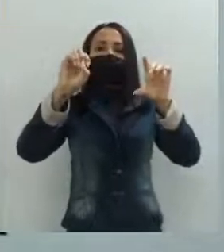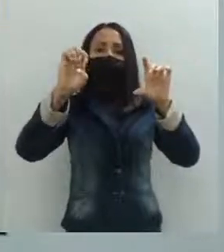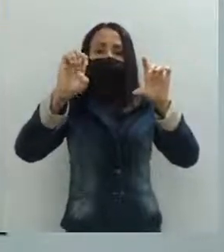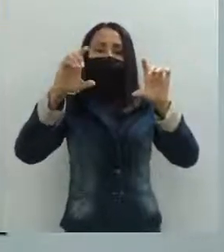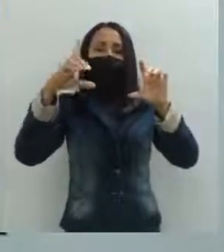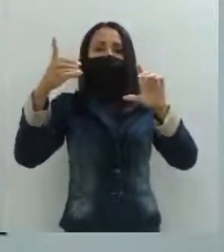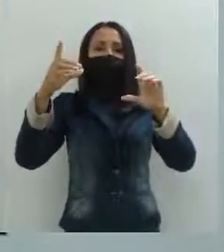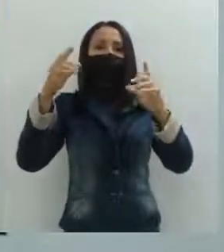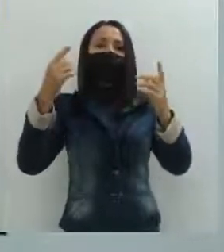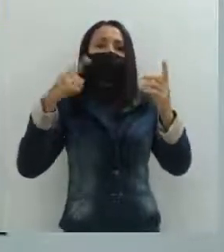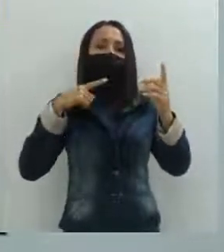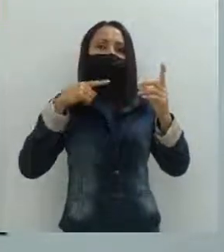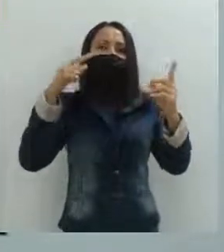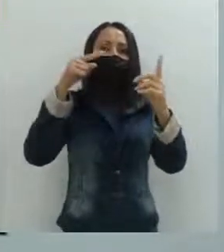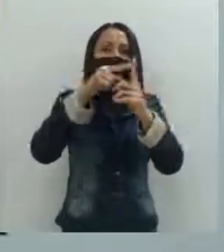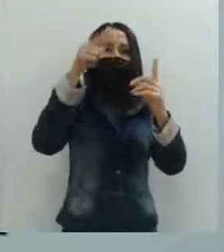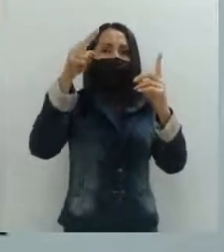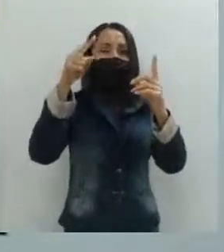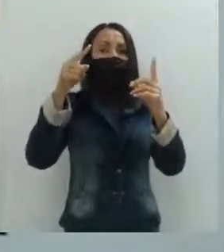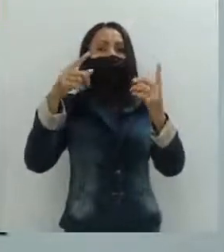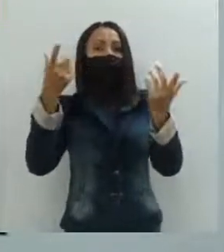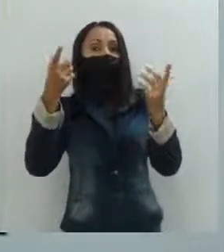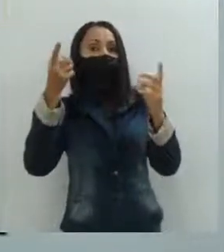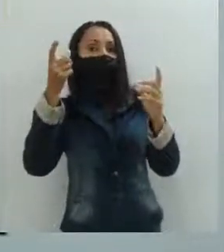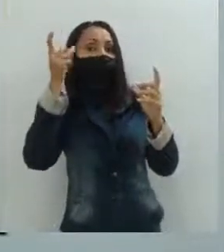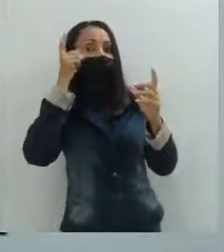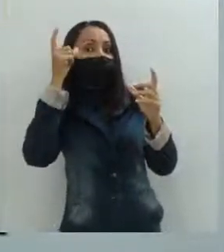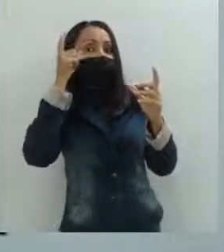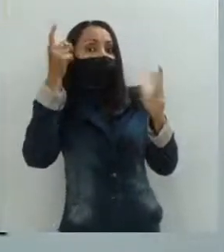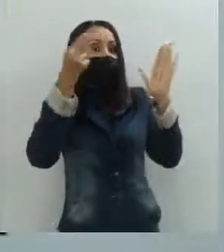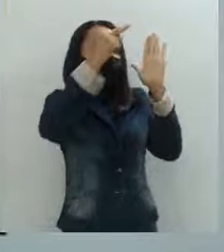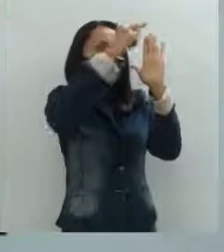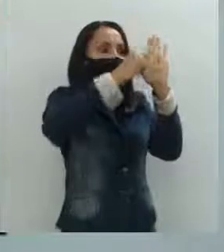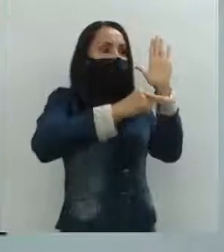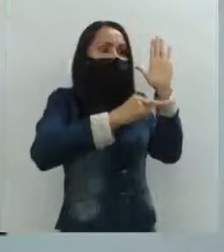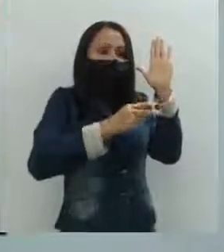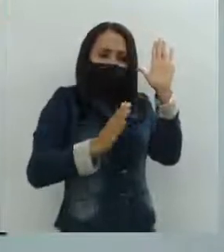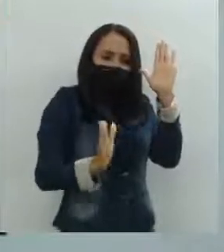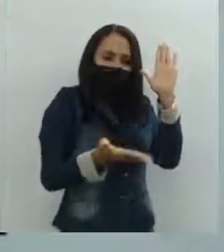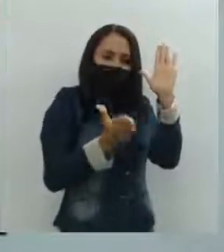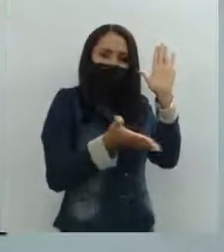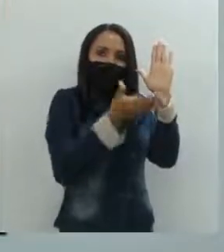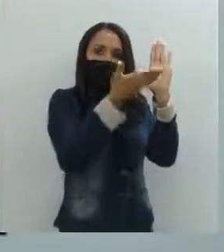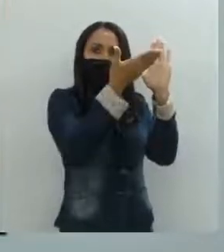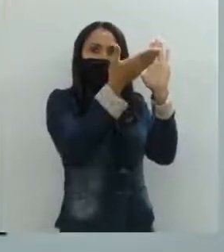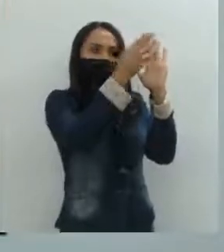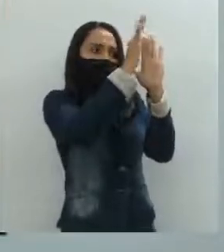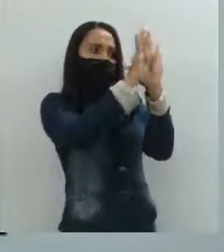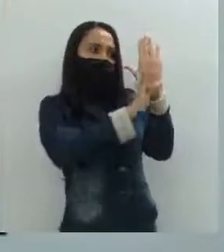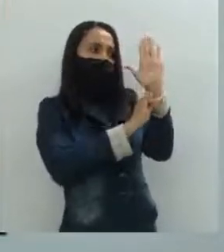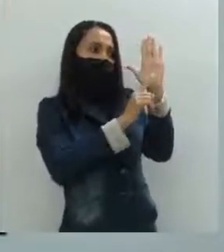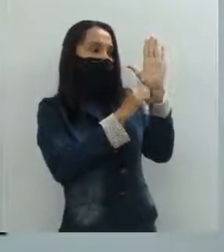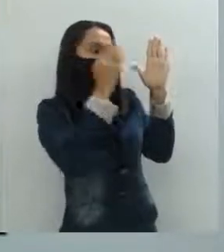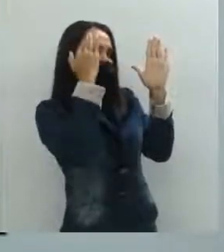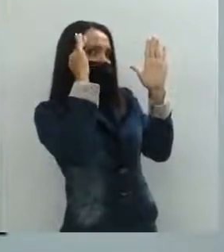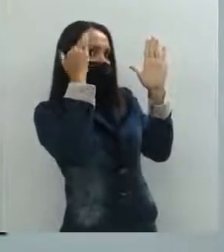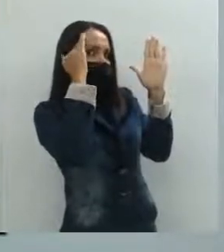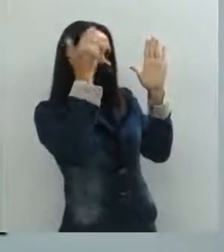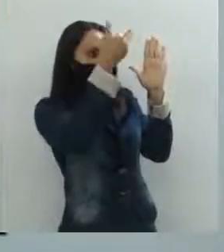justamente o leitor a ter o interesse em instigar, ler, entender